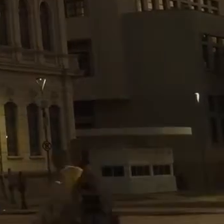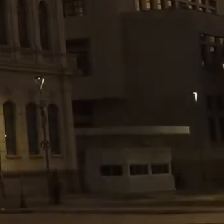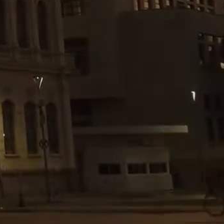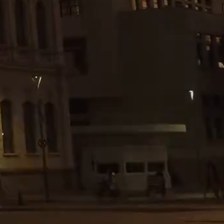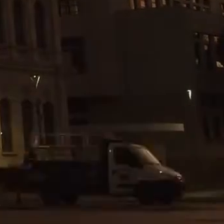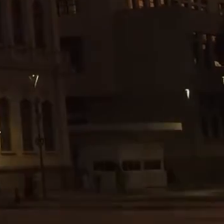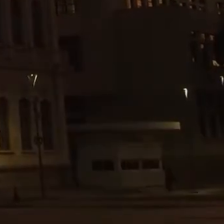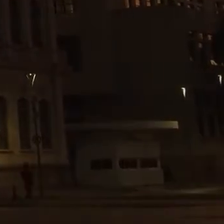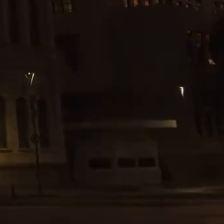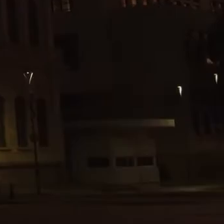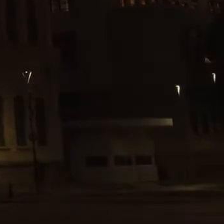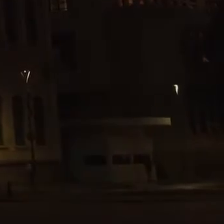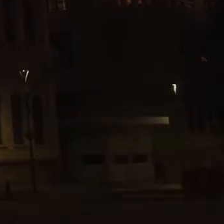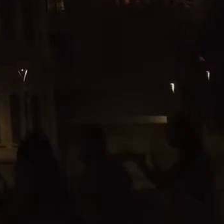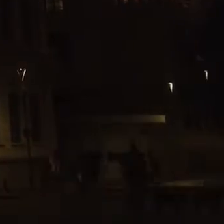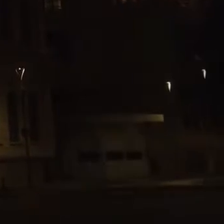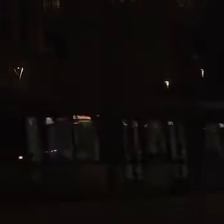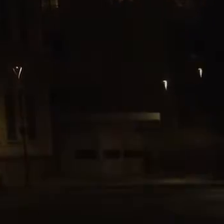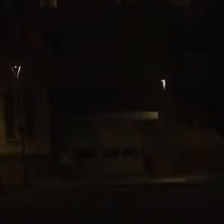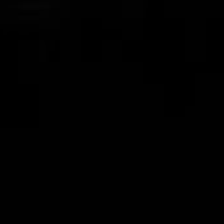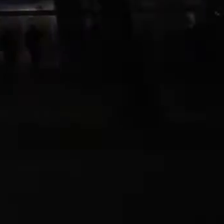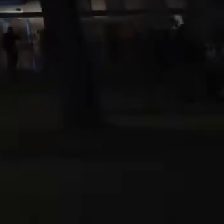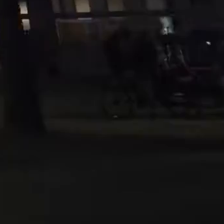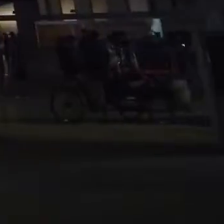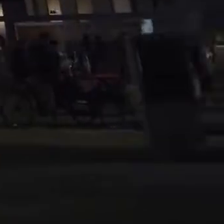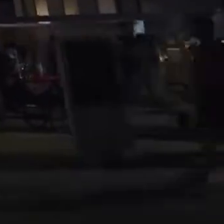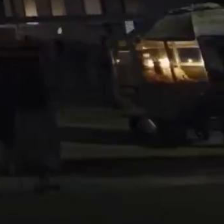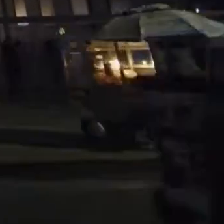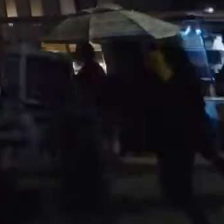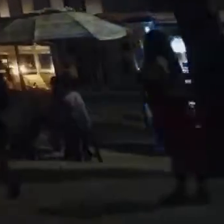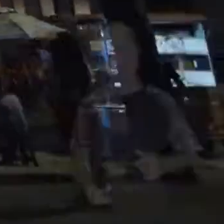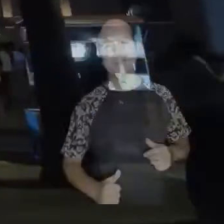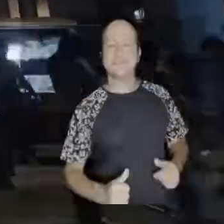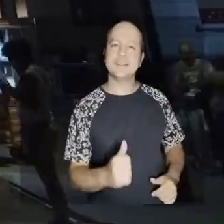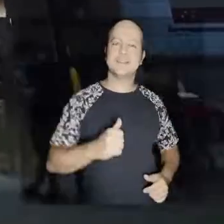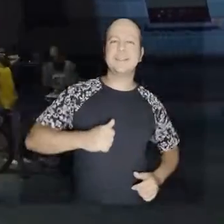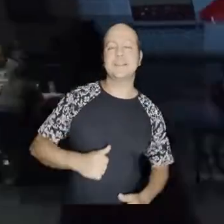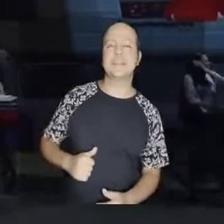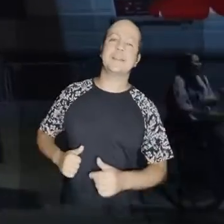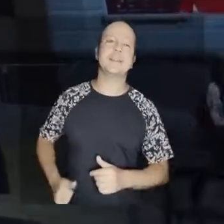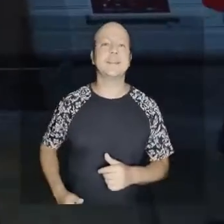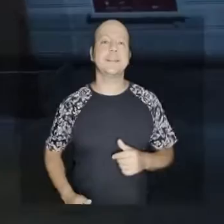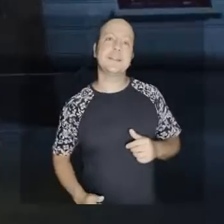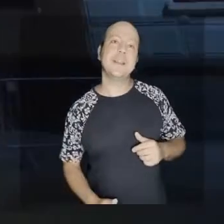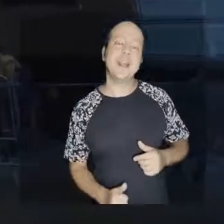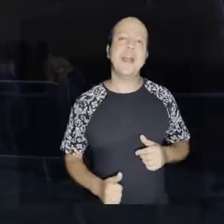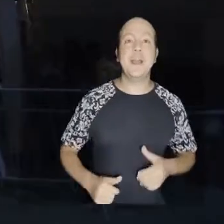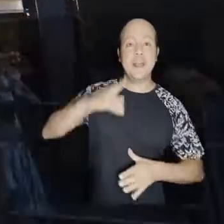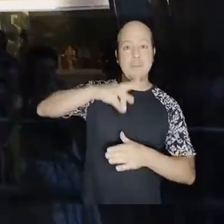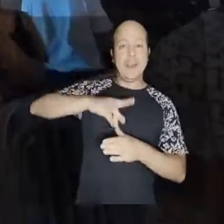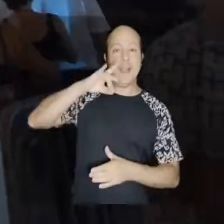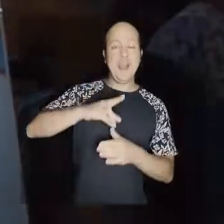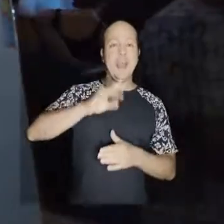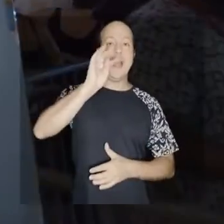Anoitecer. Na Praça Mauá, Rio de Janeiro, fachada do Museu de Arte do Rio. Um prédio de 7 pavimentos. O chá